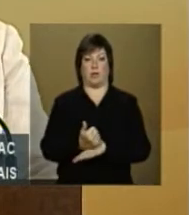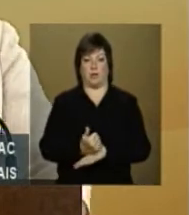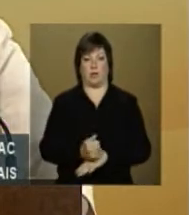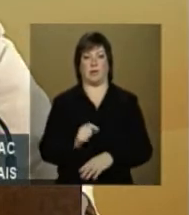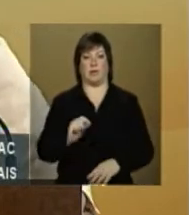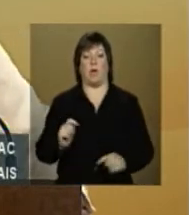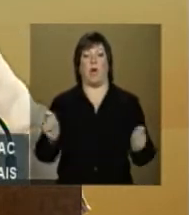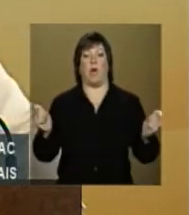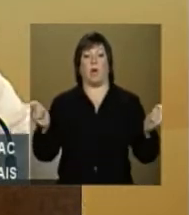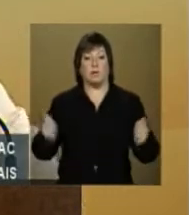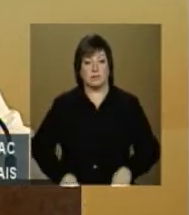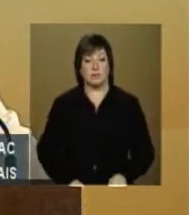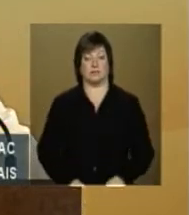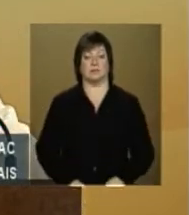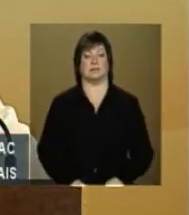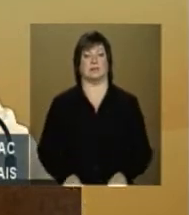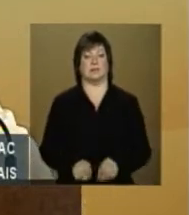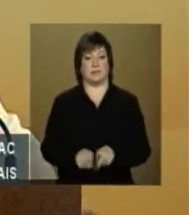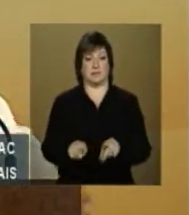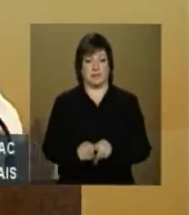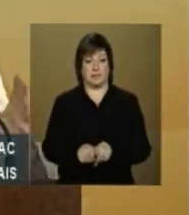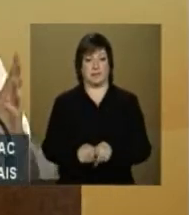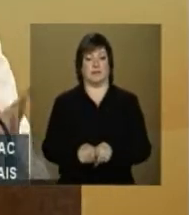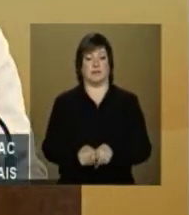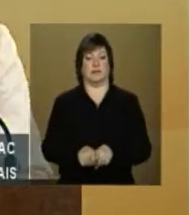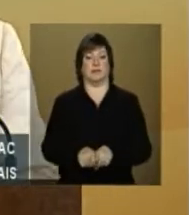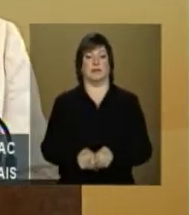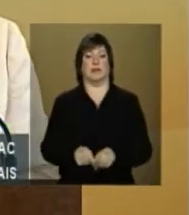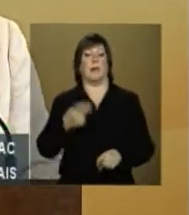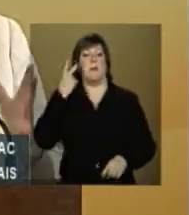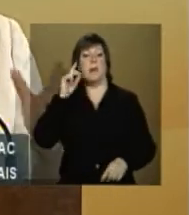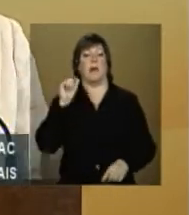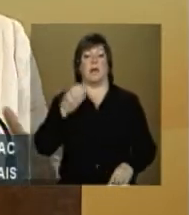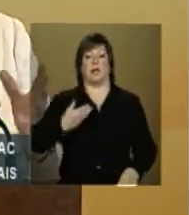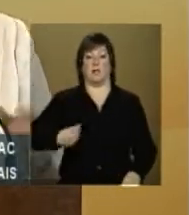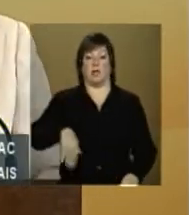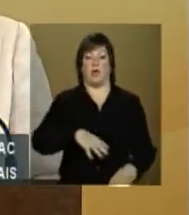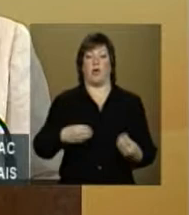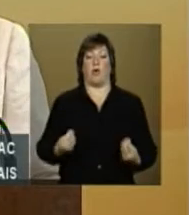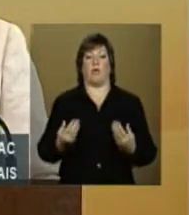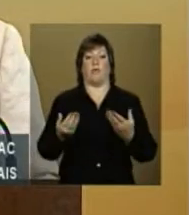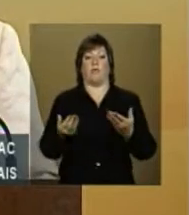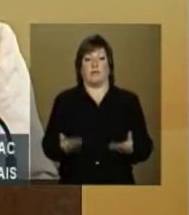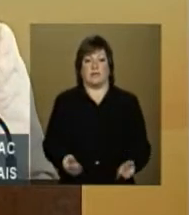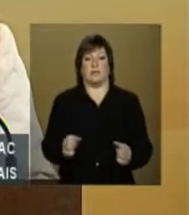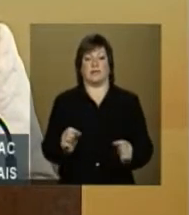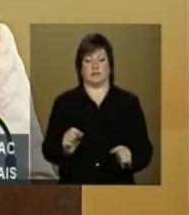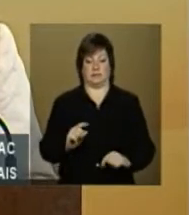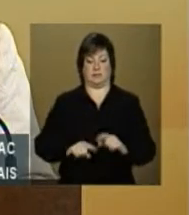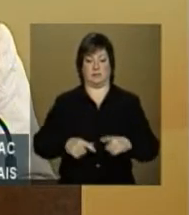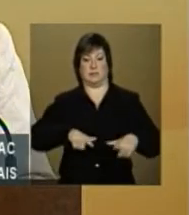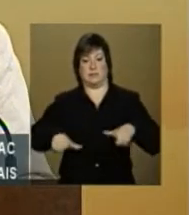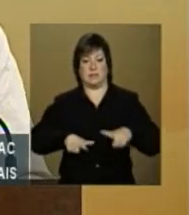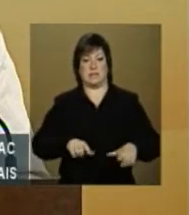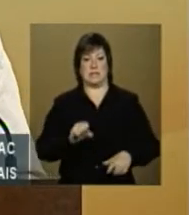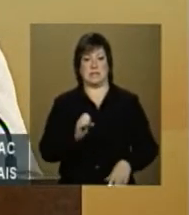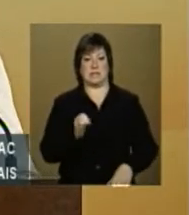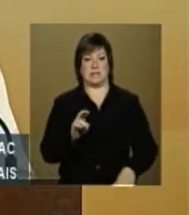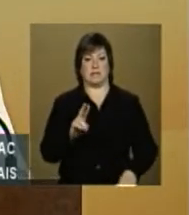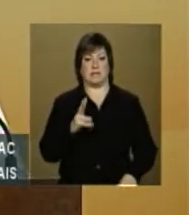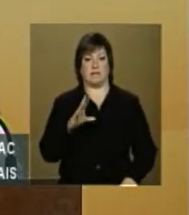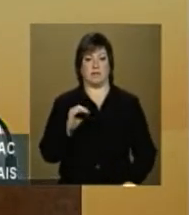as condições também para que a gente ofereça serviços públicos de qualidade.